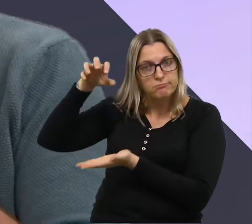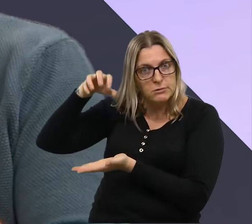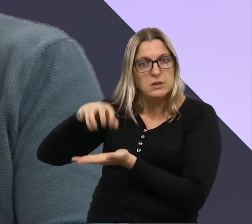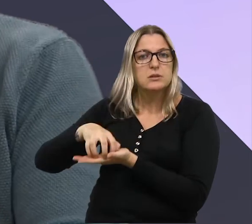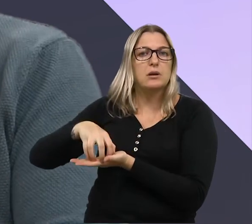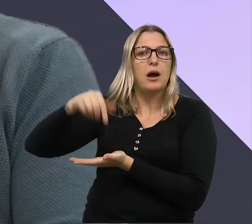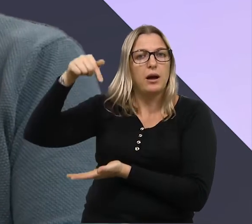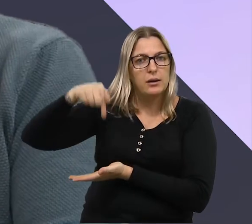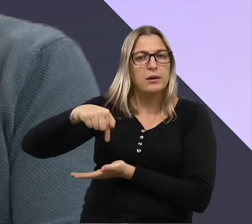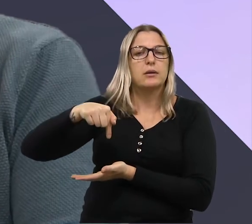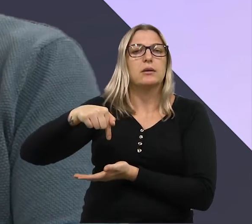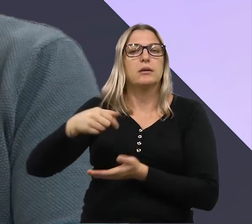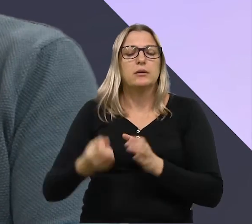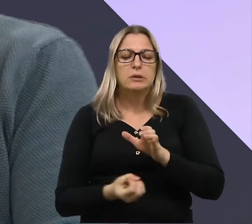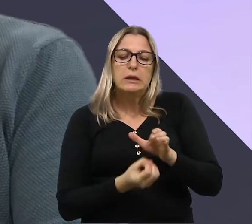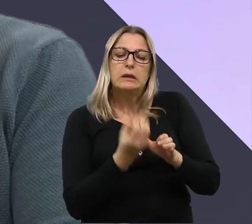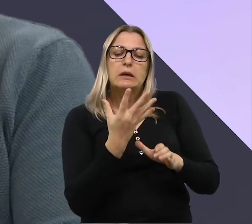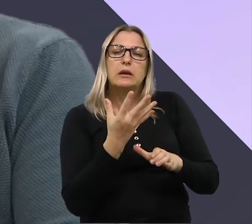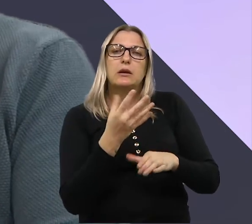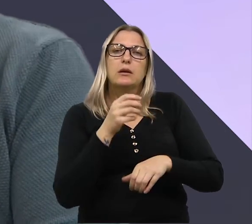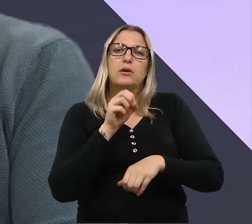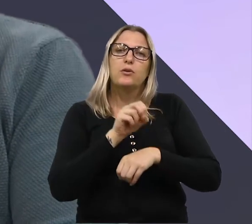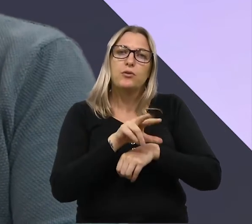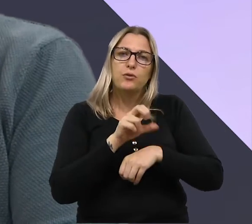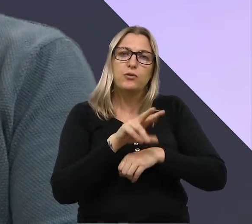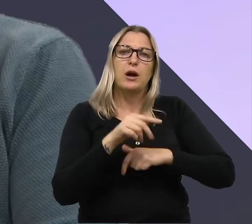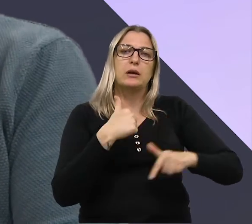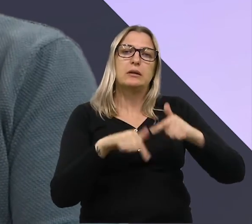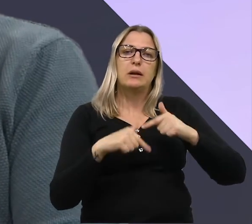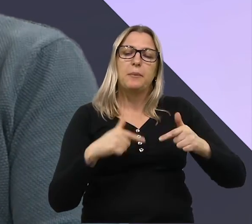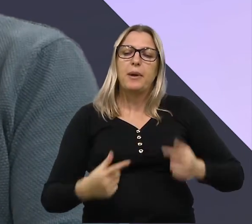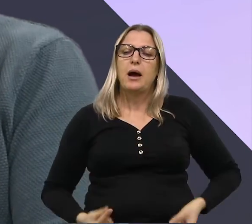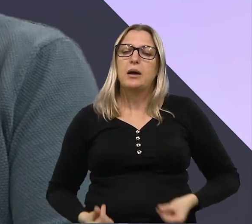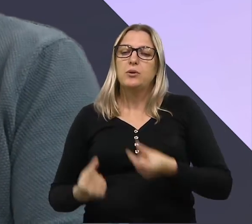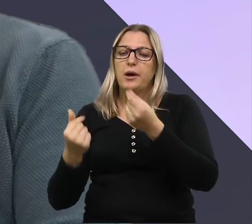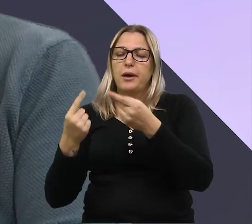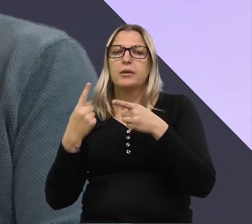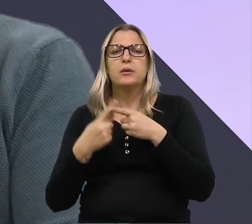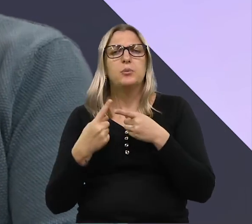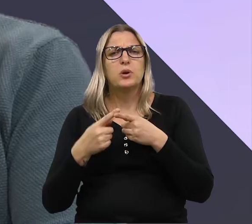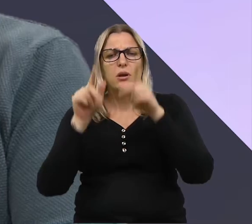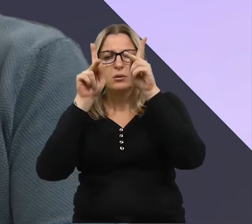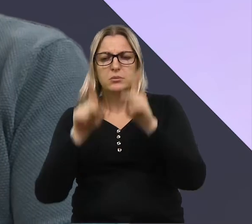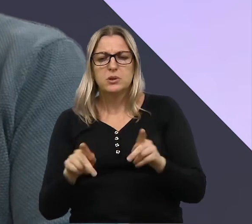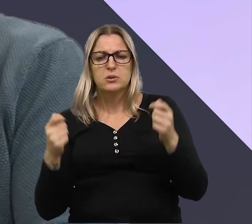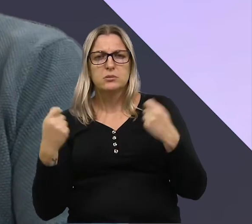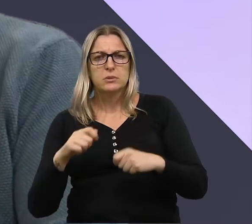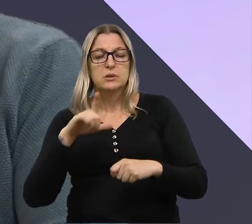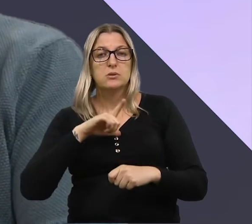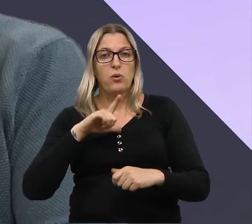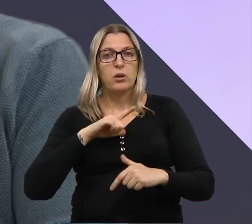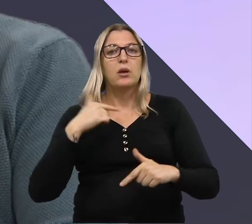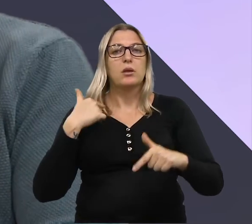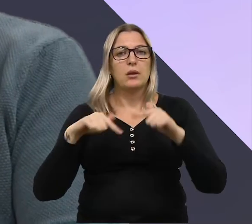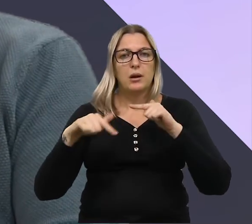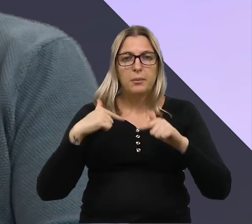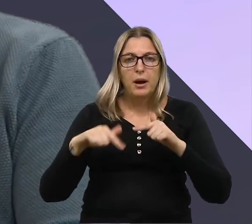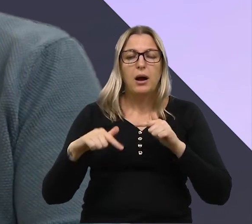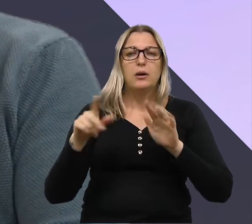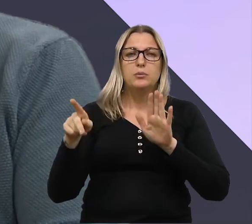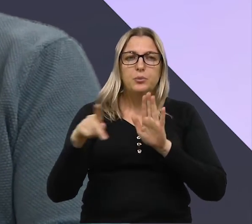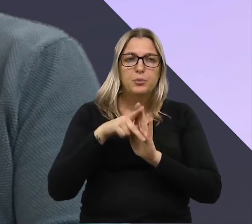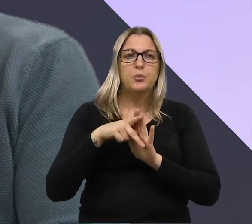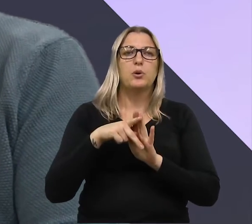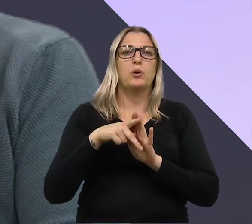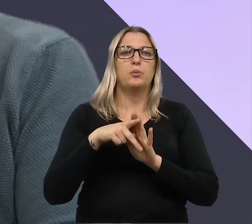porque o melhor projeto social que existe é para as pessoas ter um seu emprego ter o seu trabalho poder gerir isso